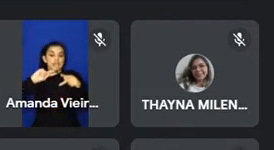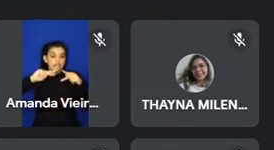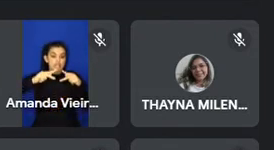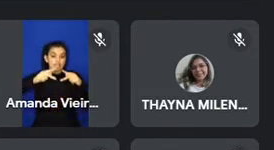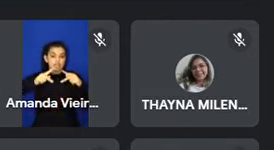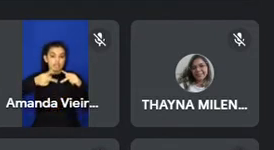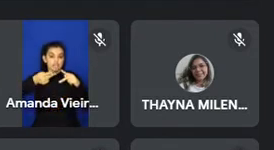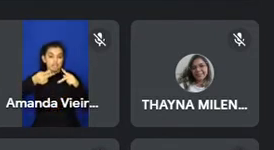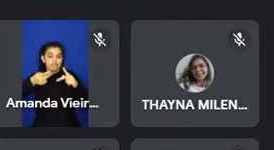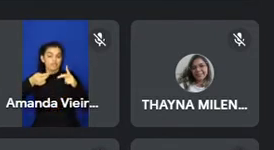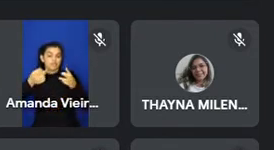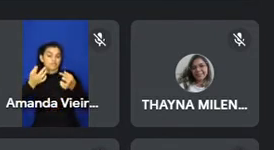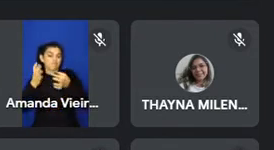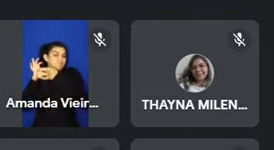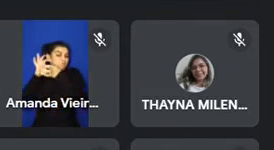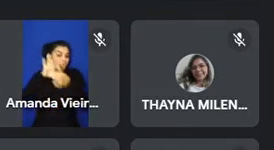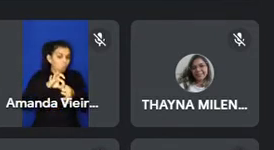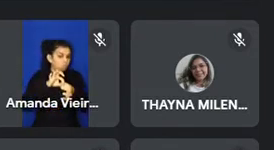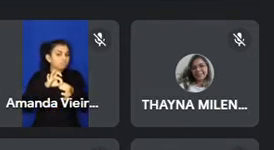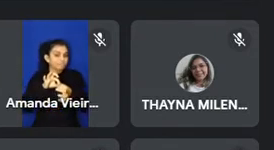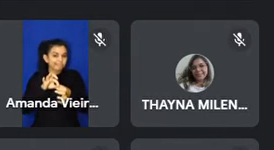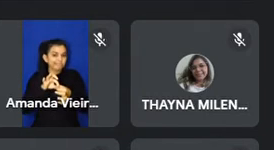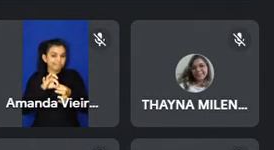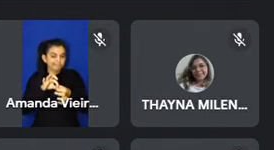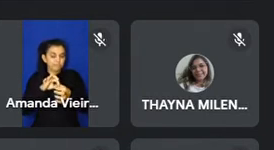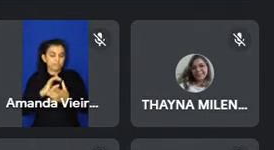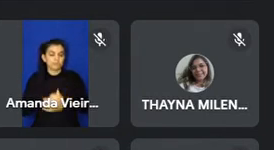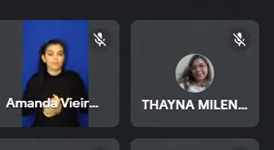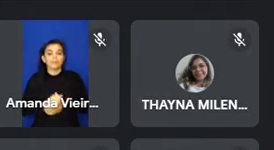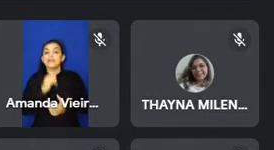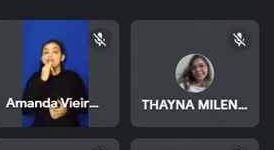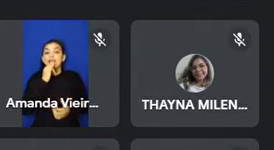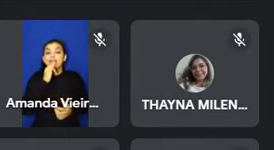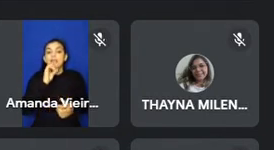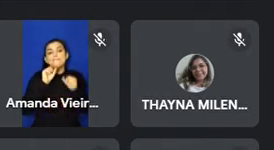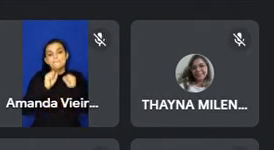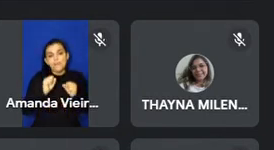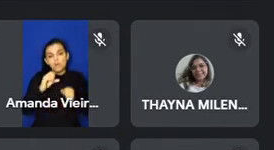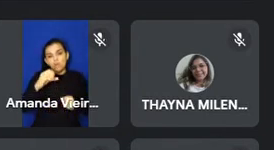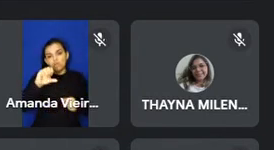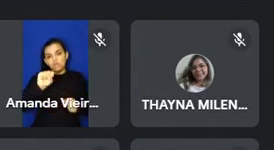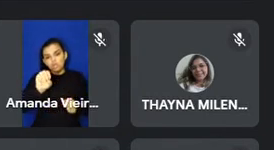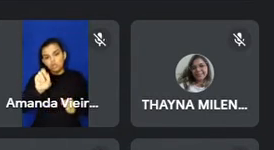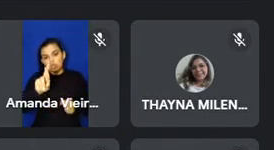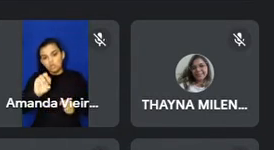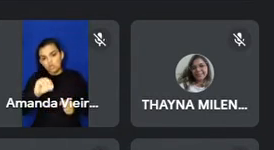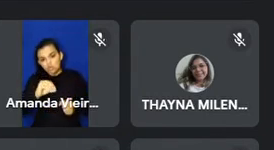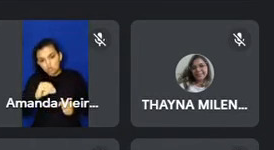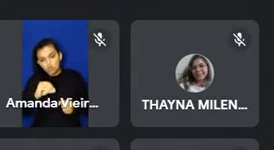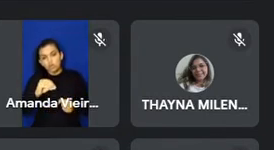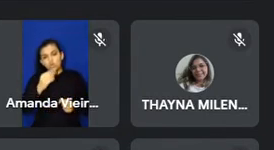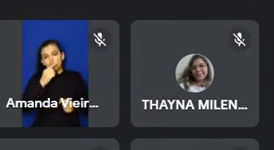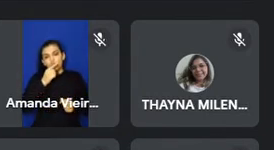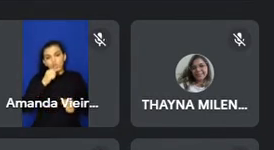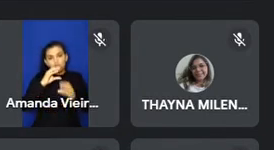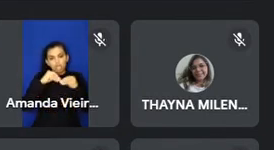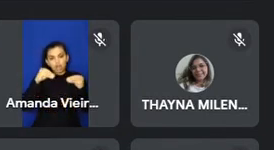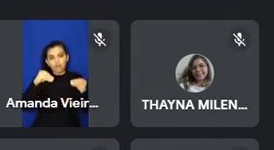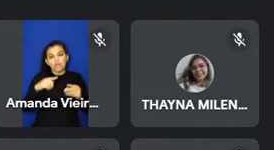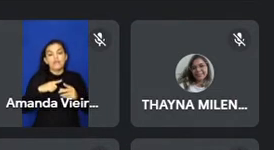proteínas. Então, eu posso pegar esse soro do rapaz rico em anticorpos anti-X e dar aqui para